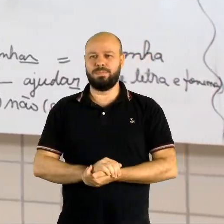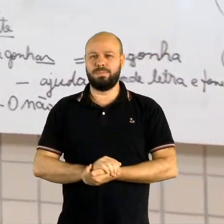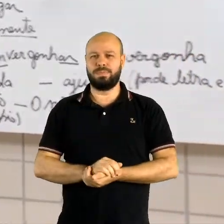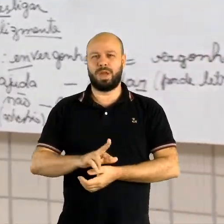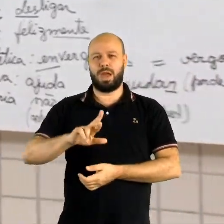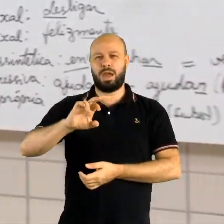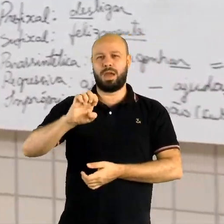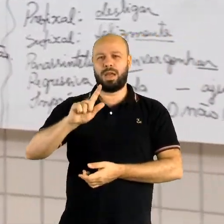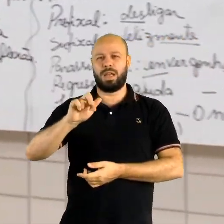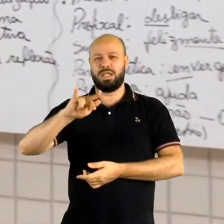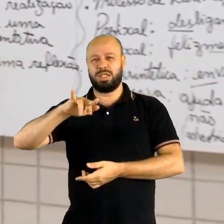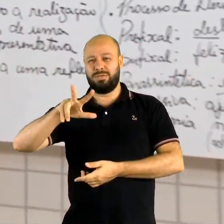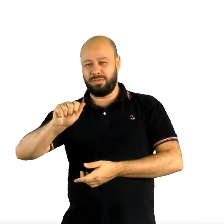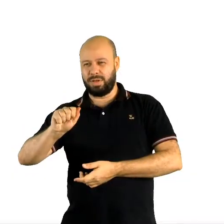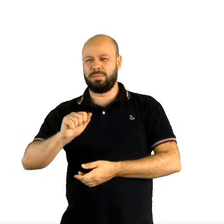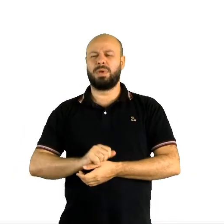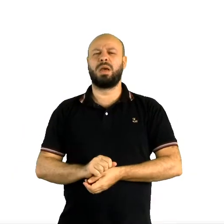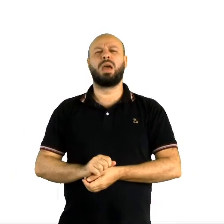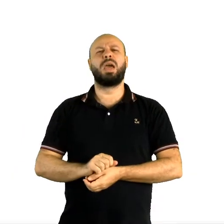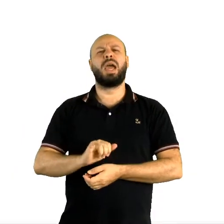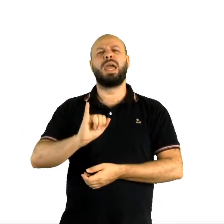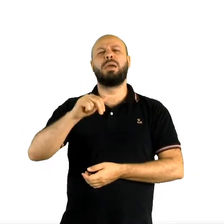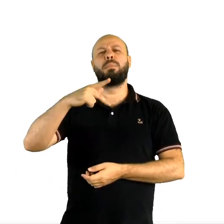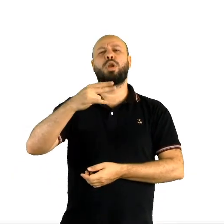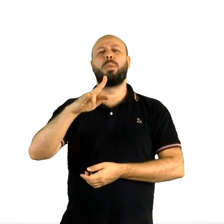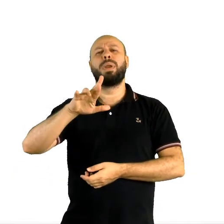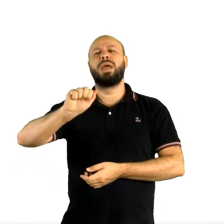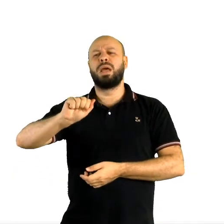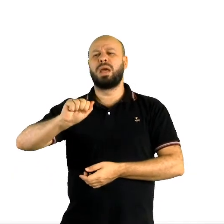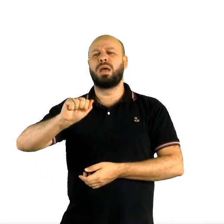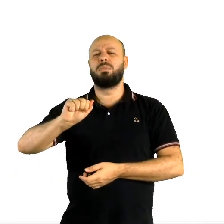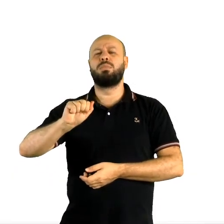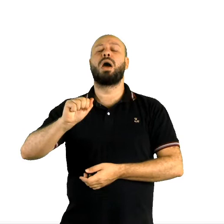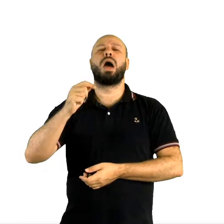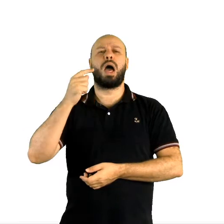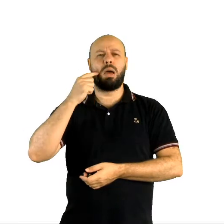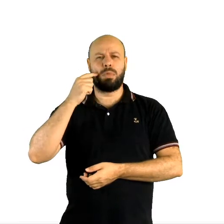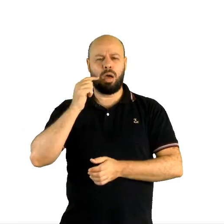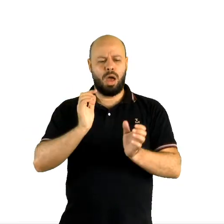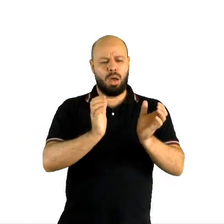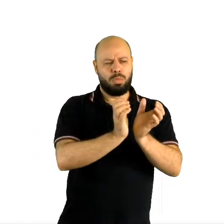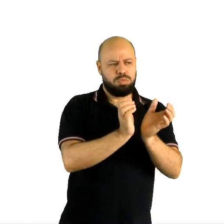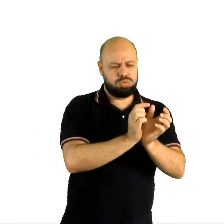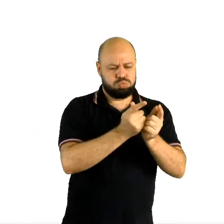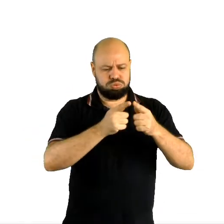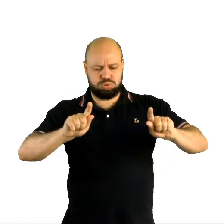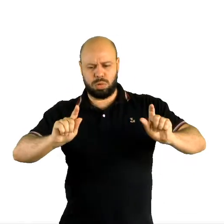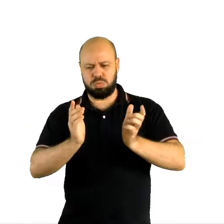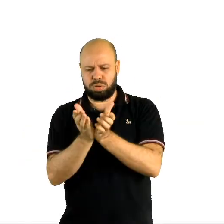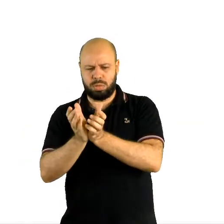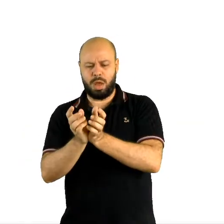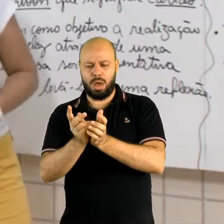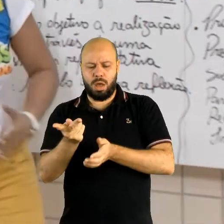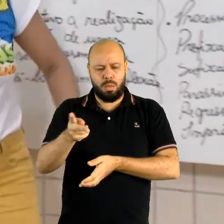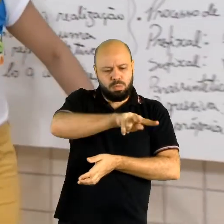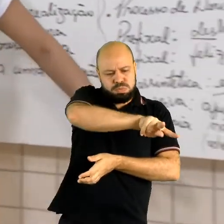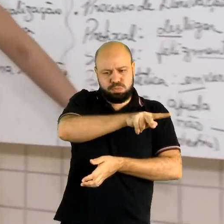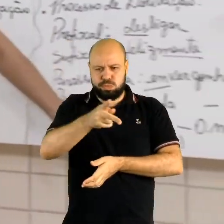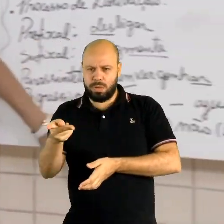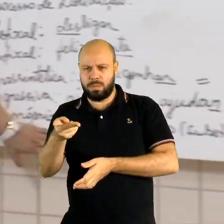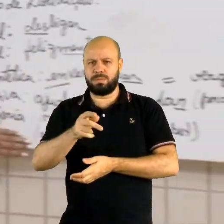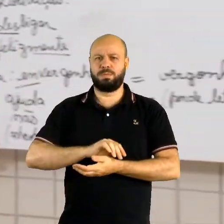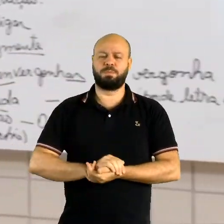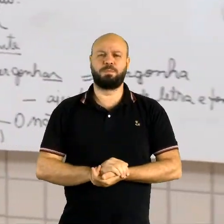regressiva é isso. E imprópria, ocorre a mudança da classe gramatical. Ocorre a mudança.